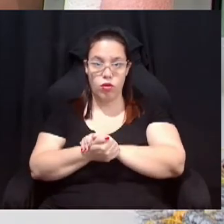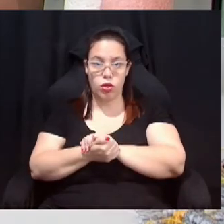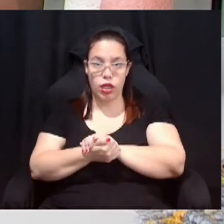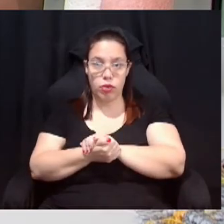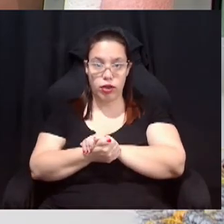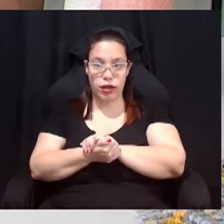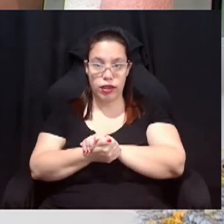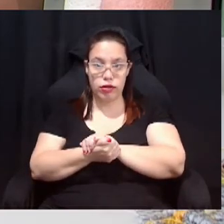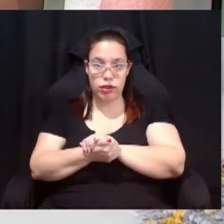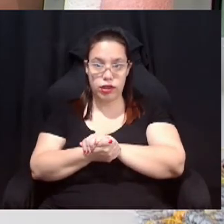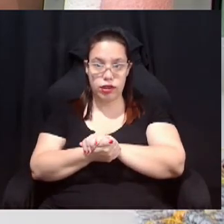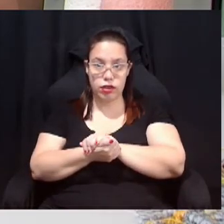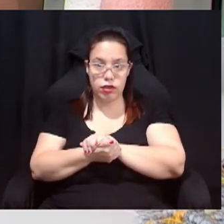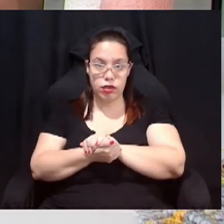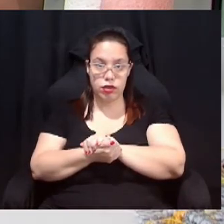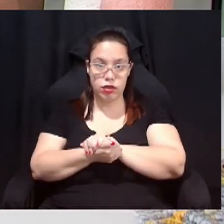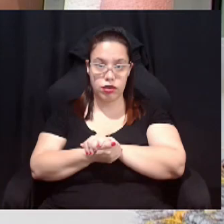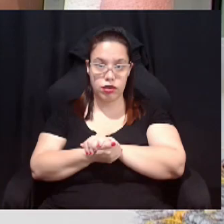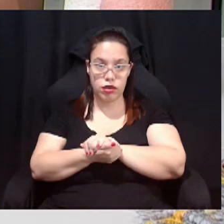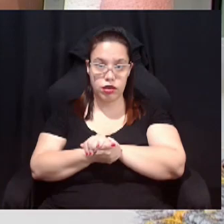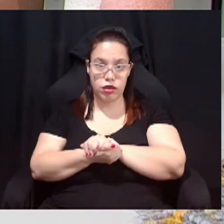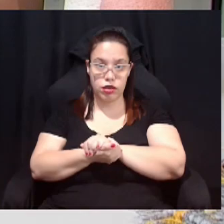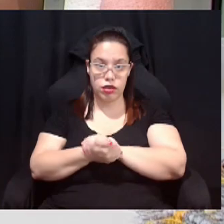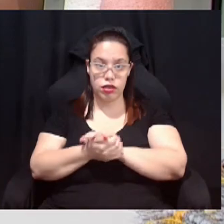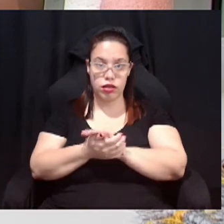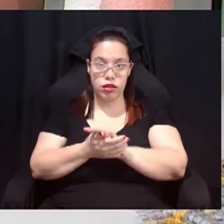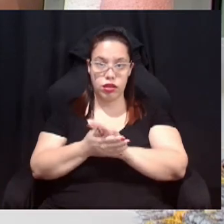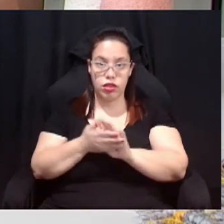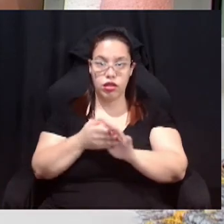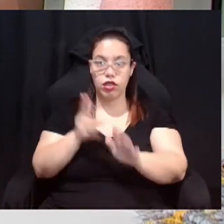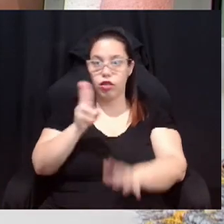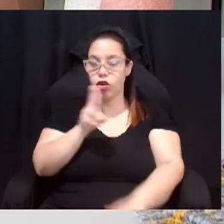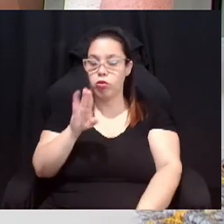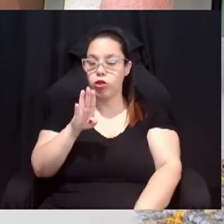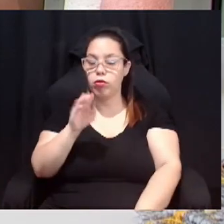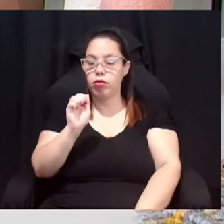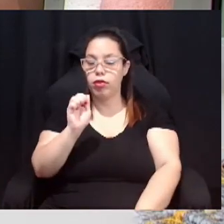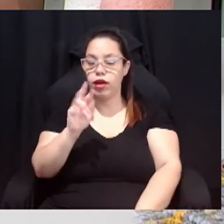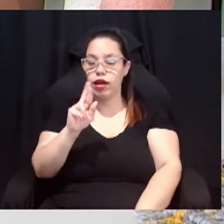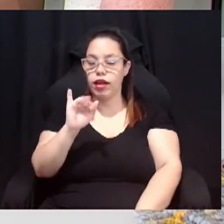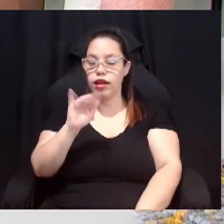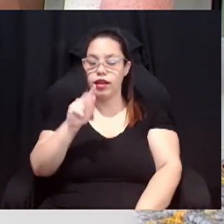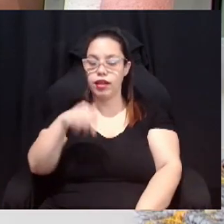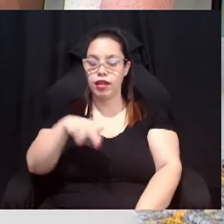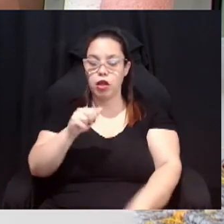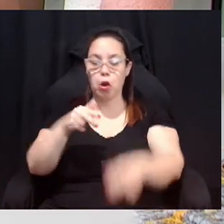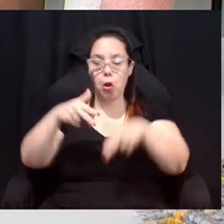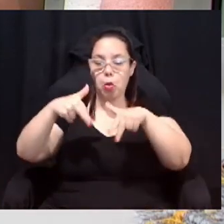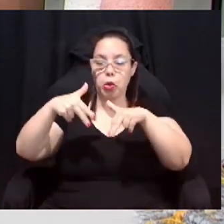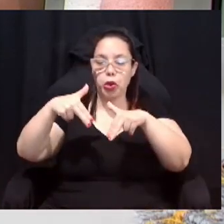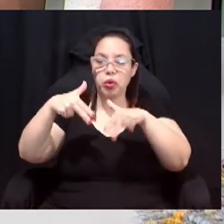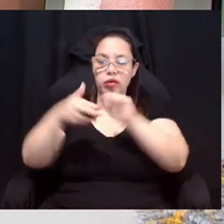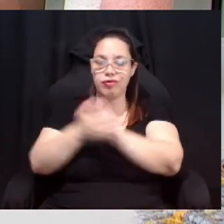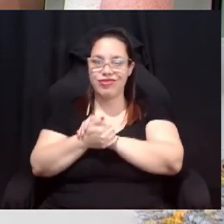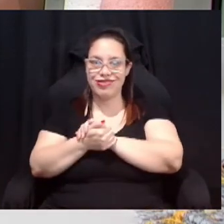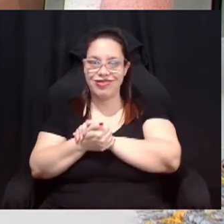chamo essa parte aqui de barriguinha. É barriguinha, perninha, a gente pega do vizinho. No